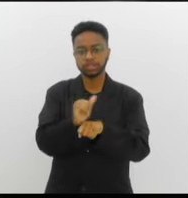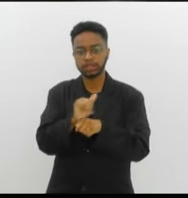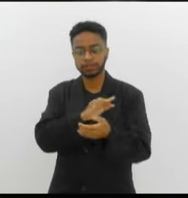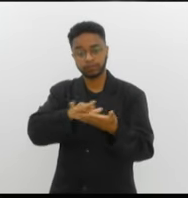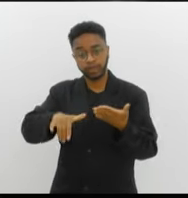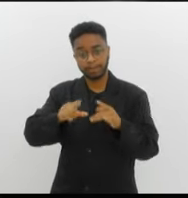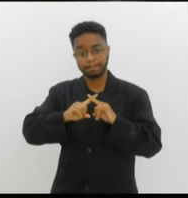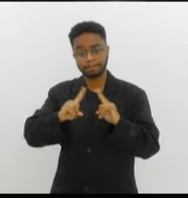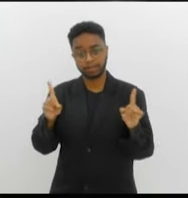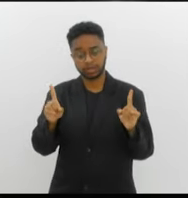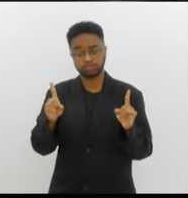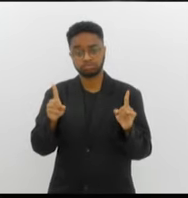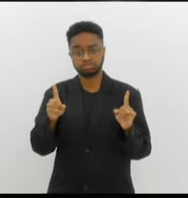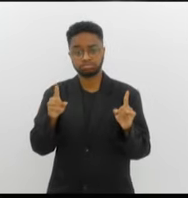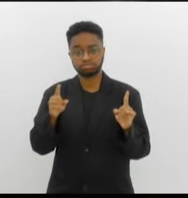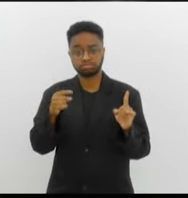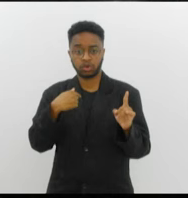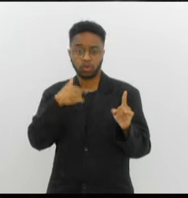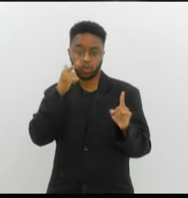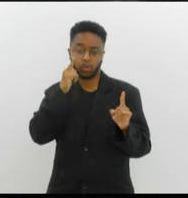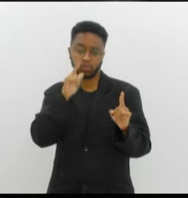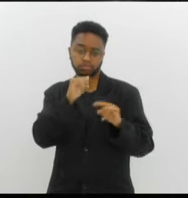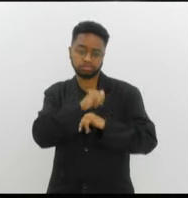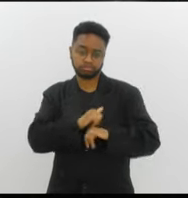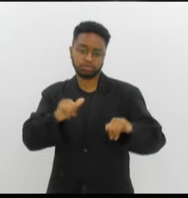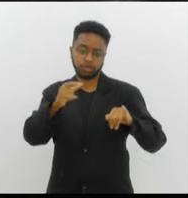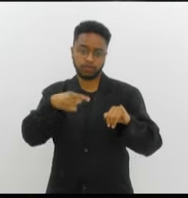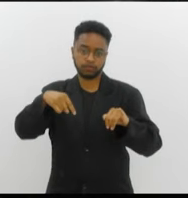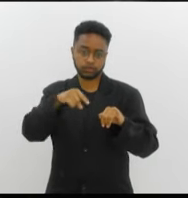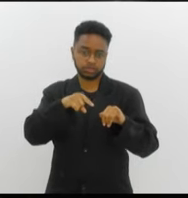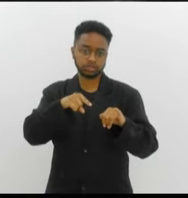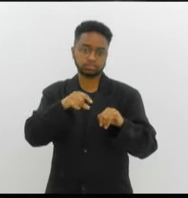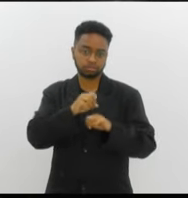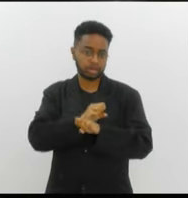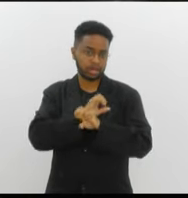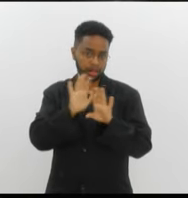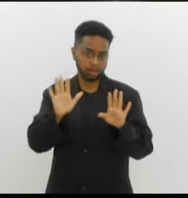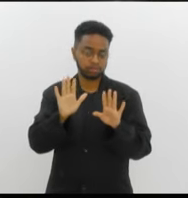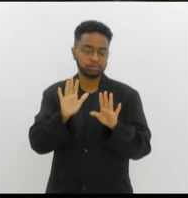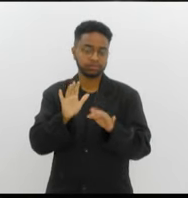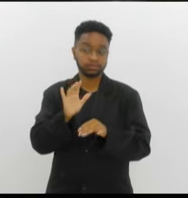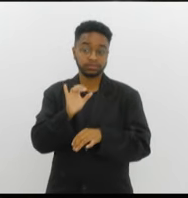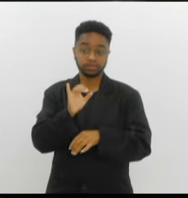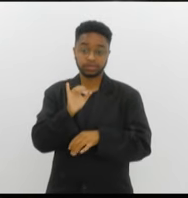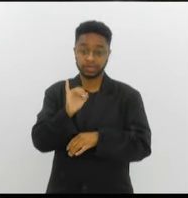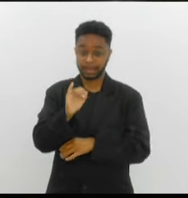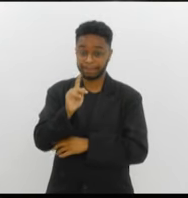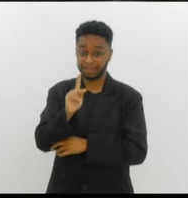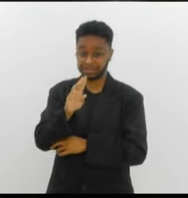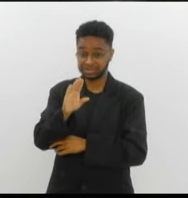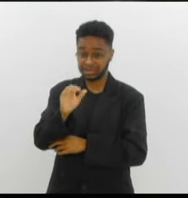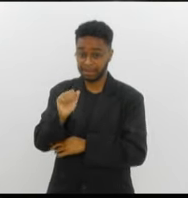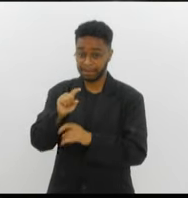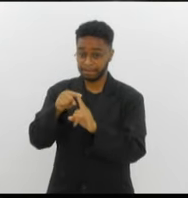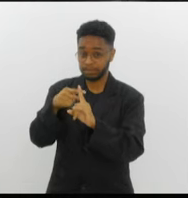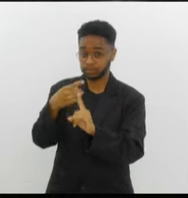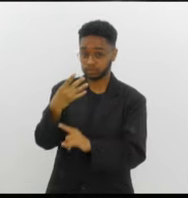eu sou capaz de dizer com clareza que IPCA mais